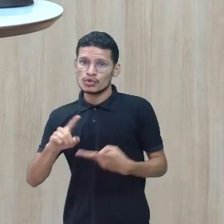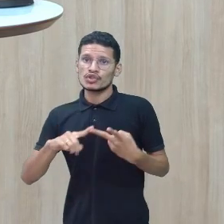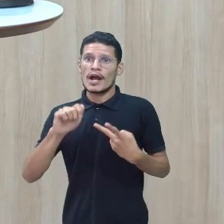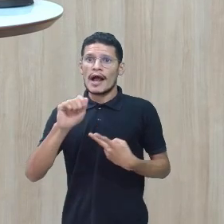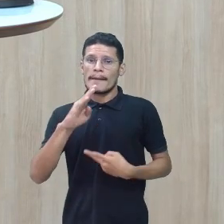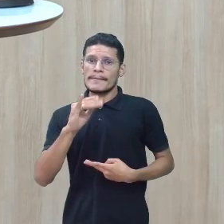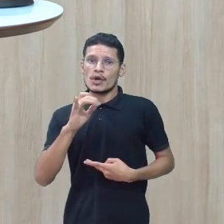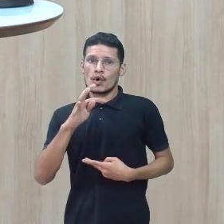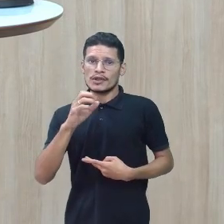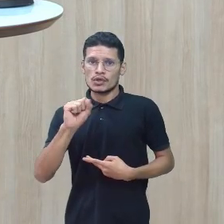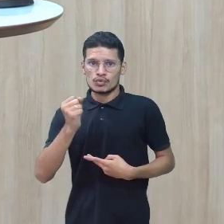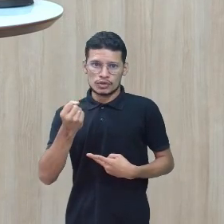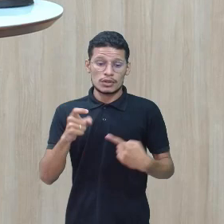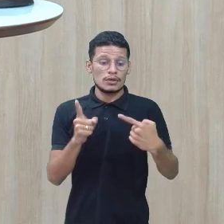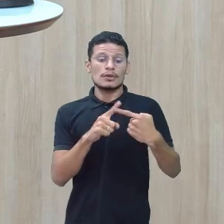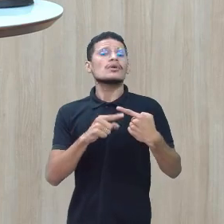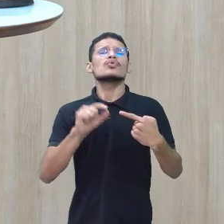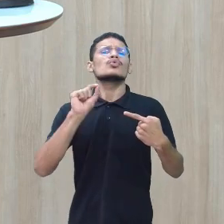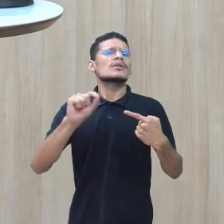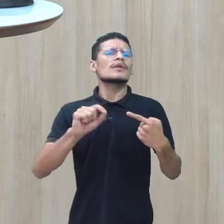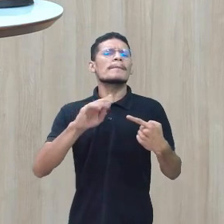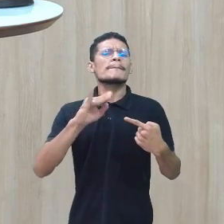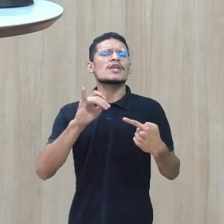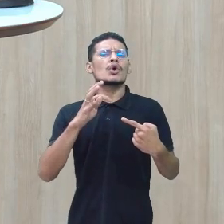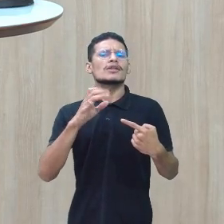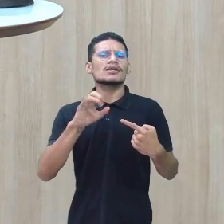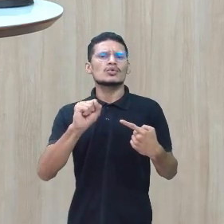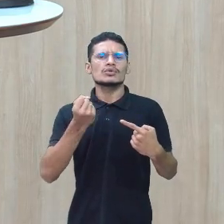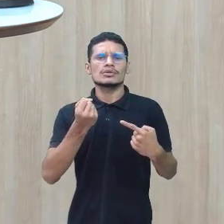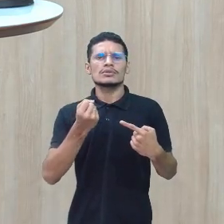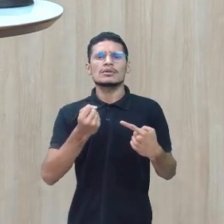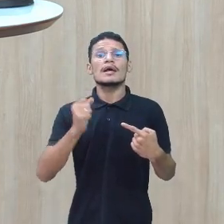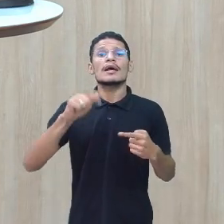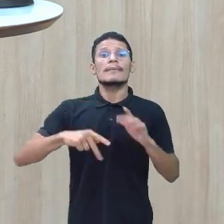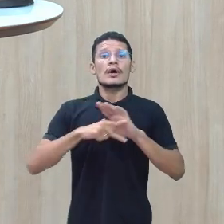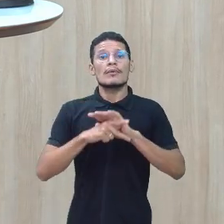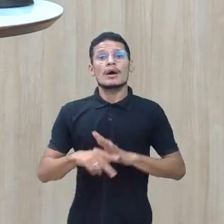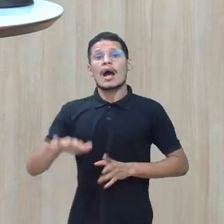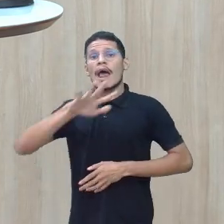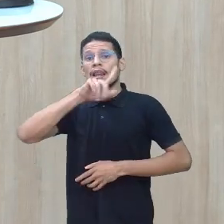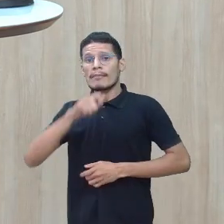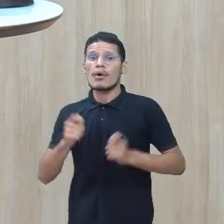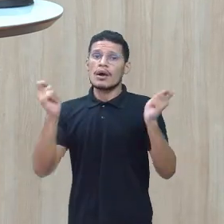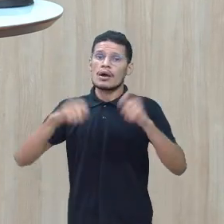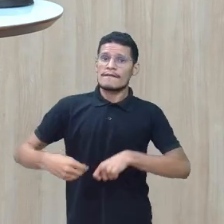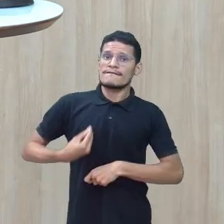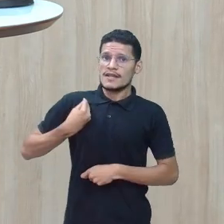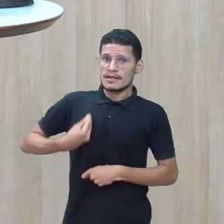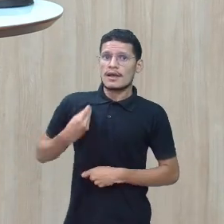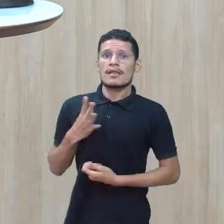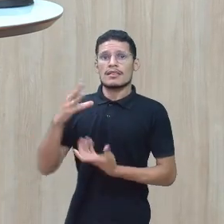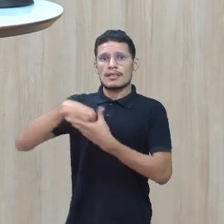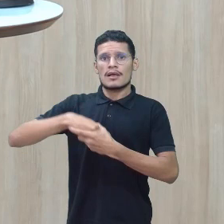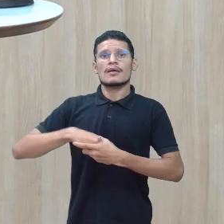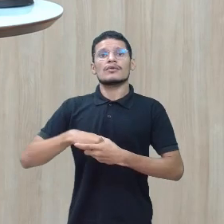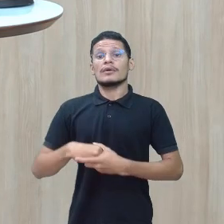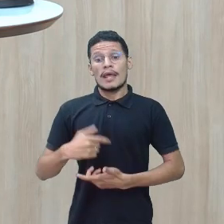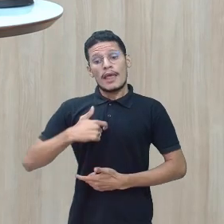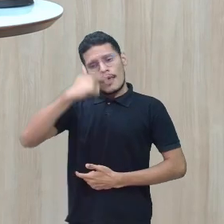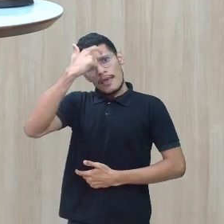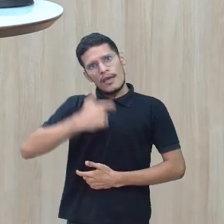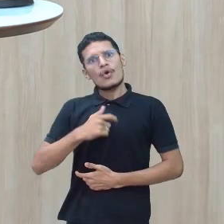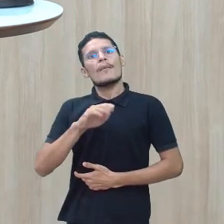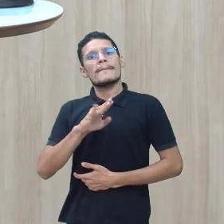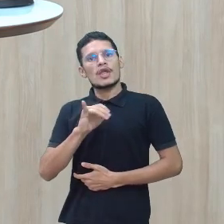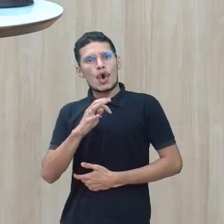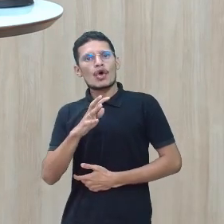Os fatores bióticos, mas o que é, professor, um fator biótico? Os seres que têm vida naquele ecossistema. Eu sou um fator